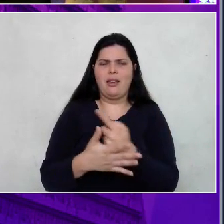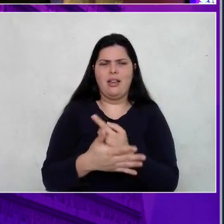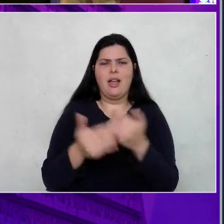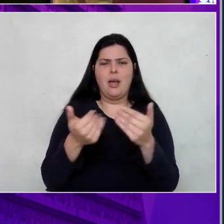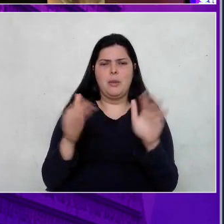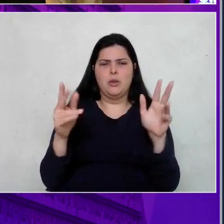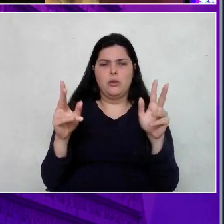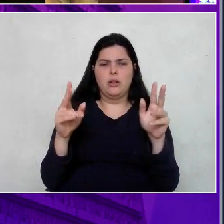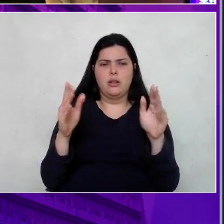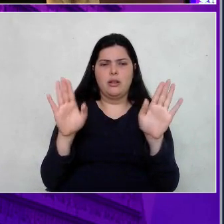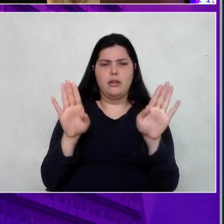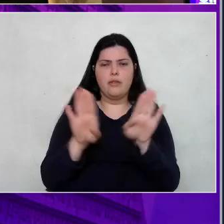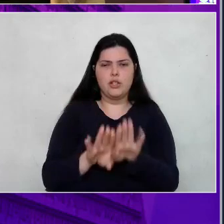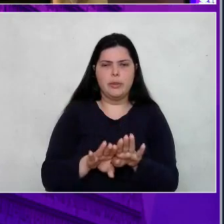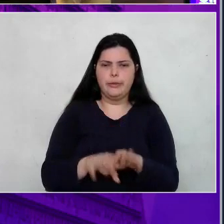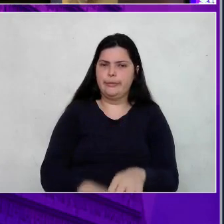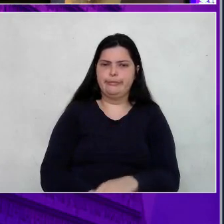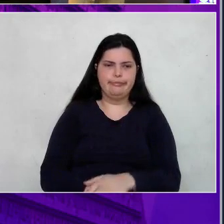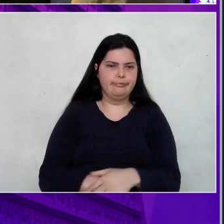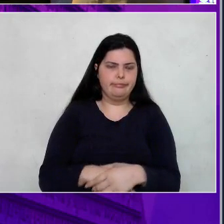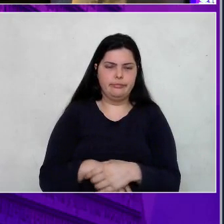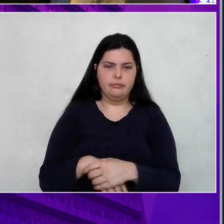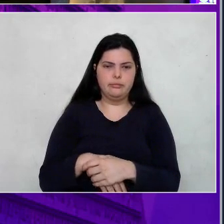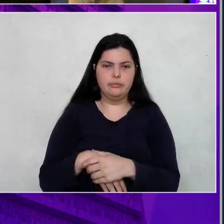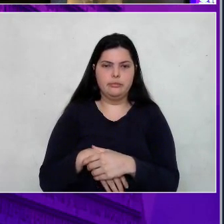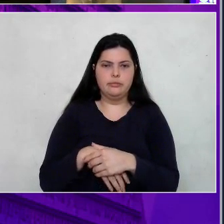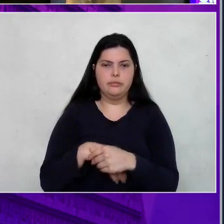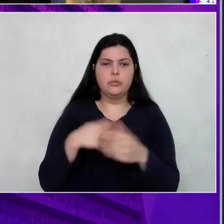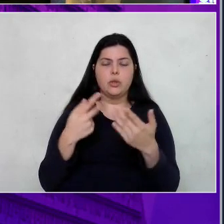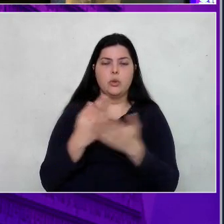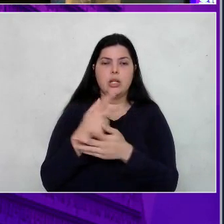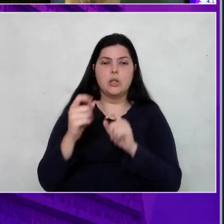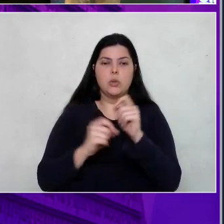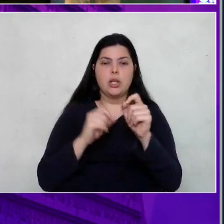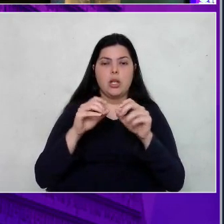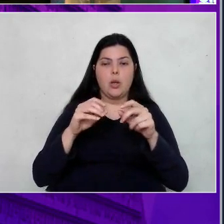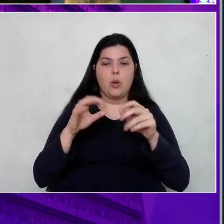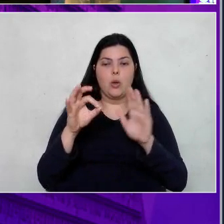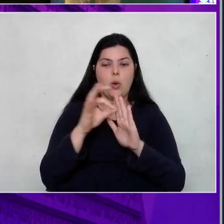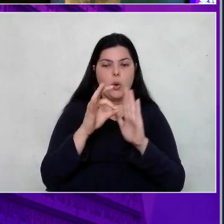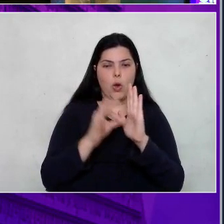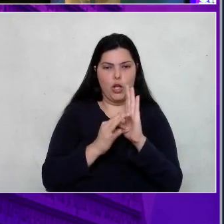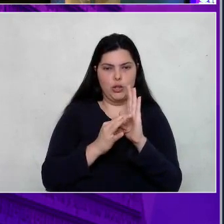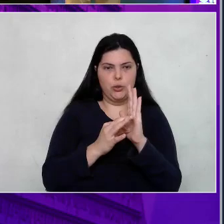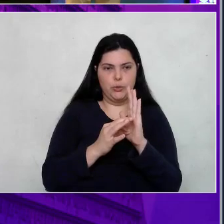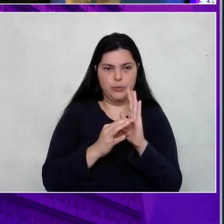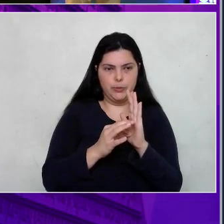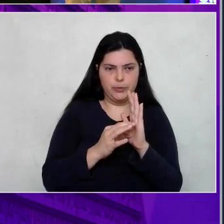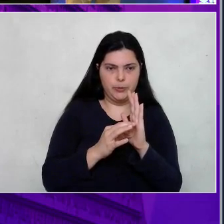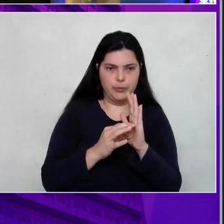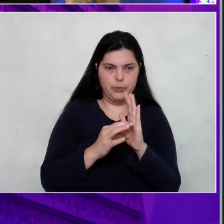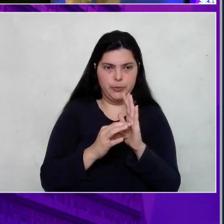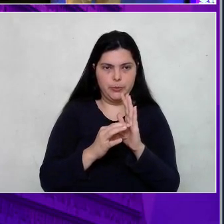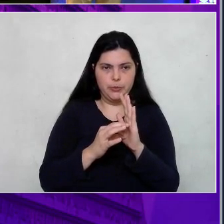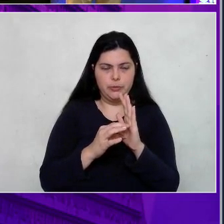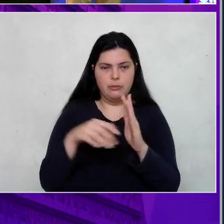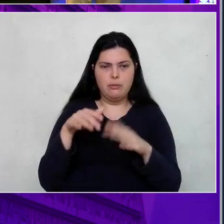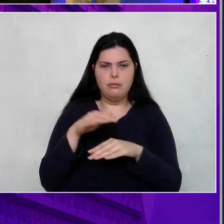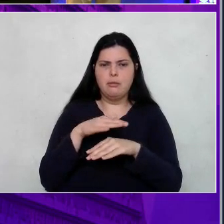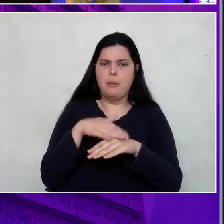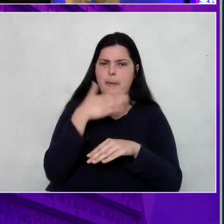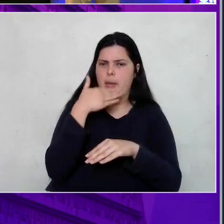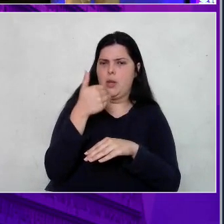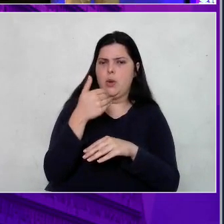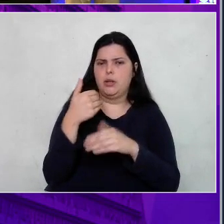incrível. Então, o que acontece é que esse código aqui que está mais interessante, do ponto de vista